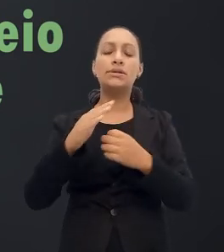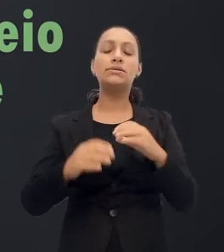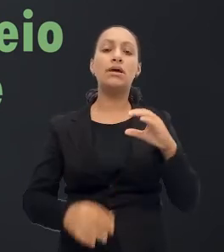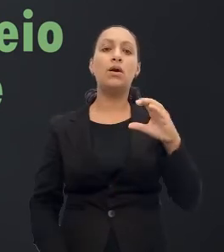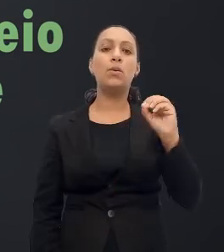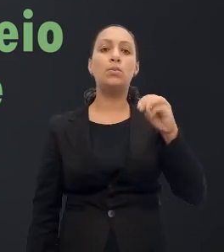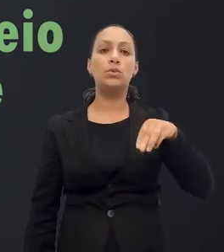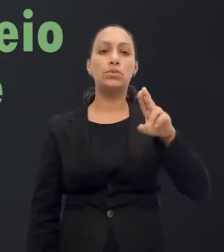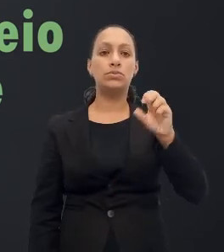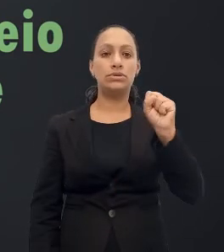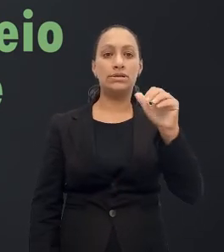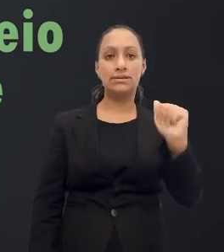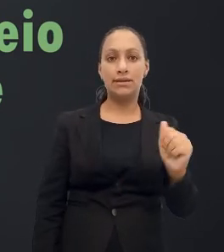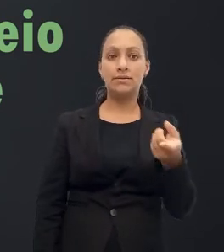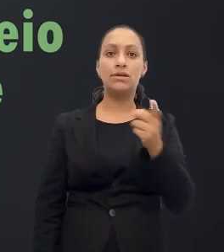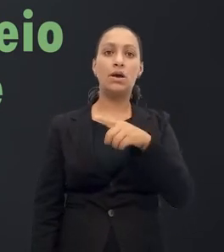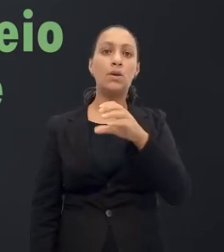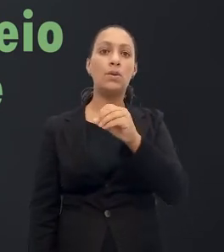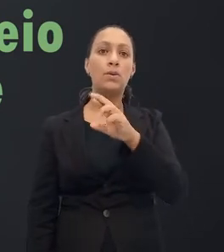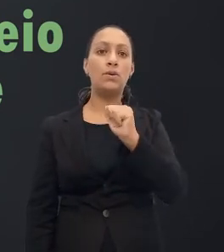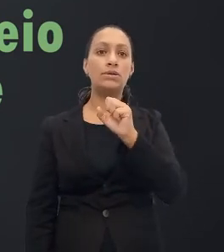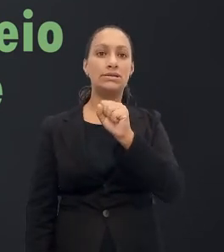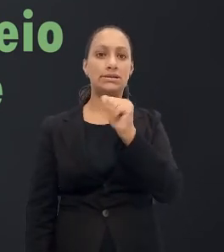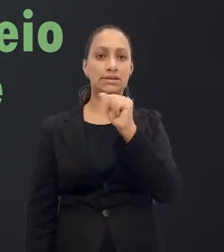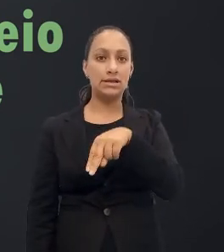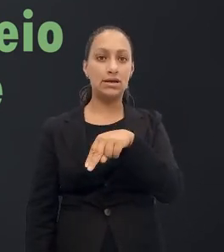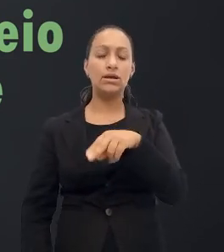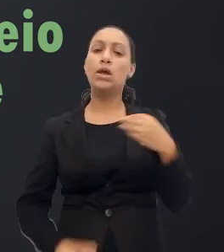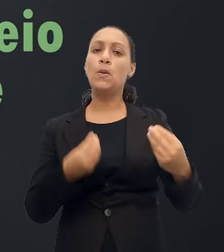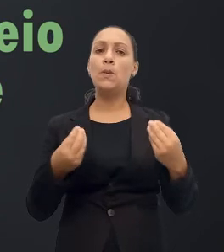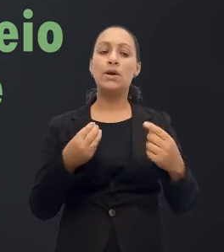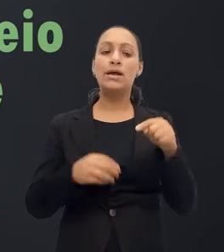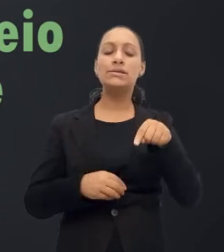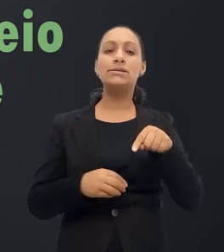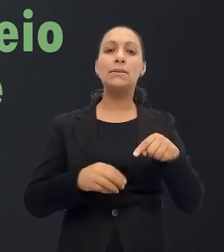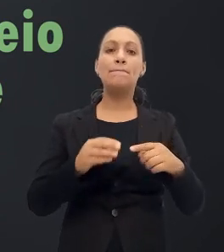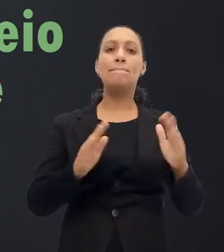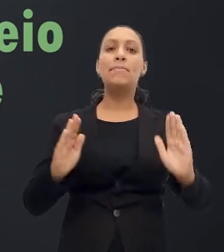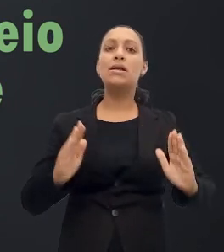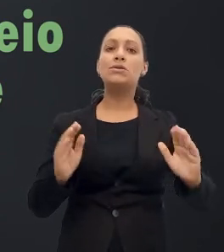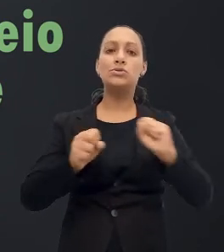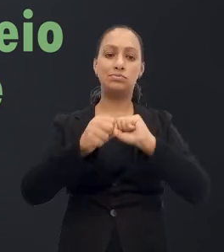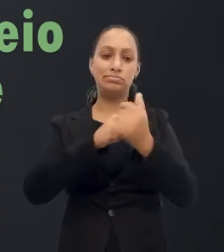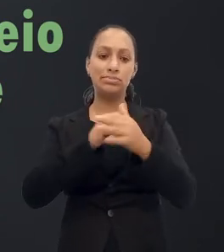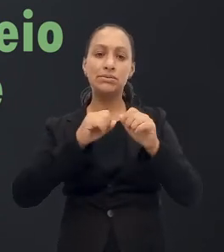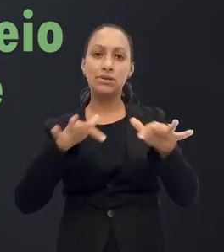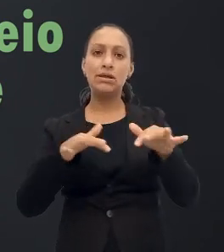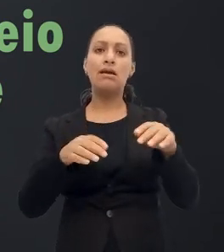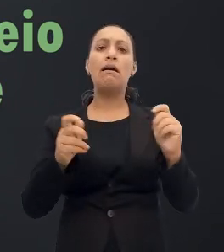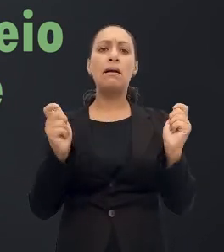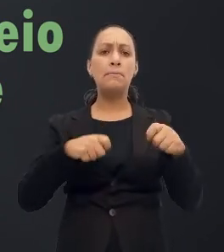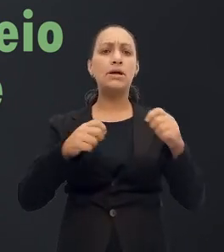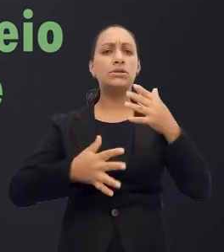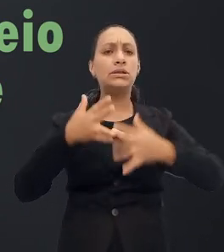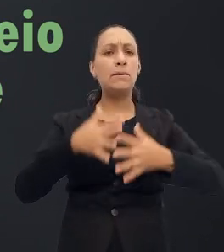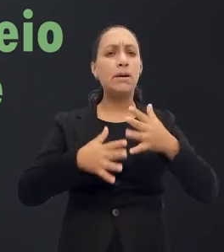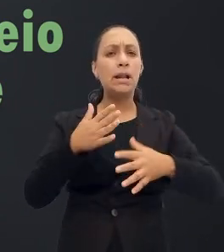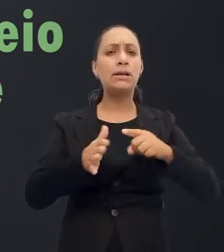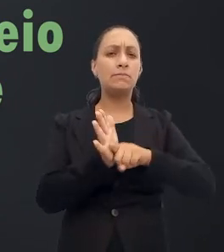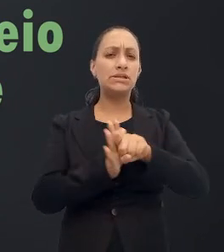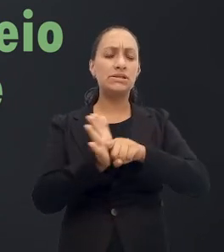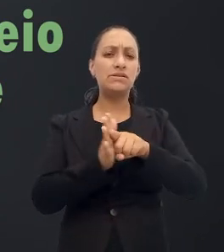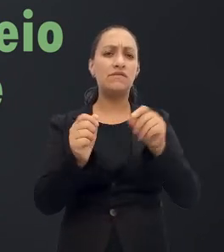Uma eventual privatização nesse momento de pandemia poderia atrapalhar nas pesquisas que estão sendo realizadas nesses